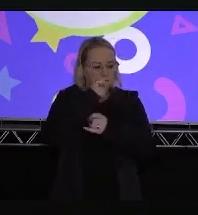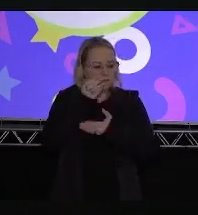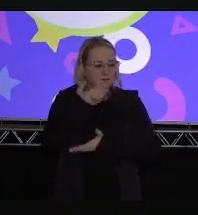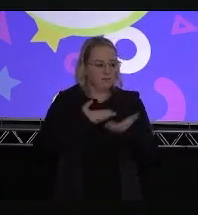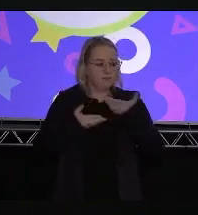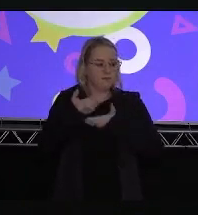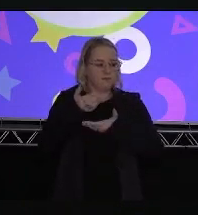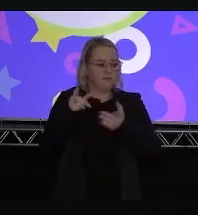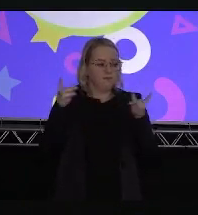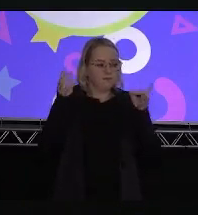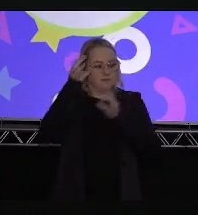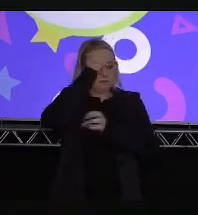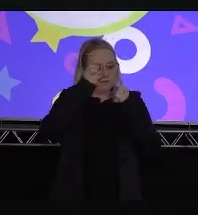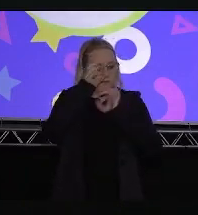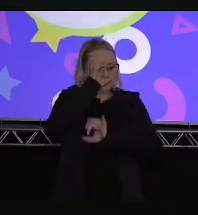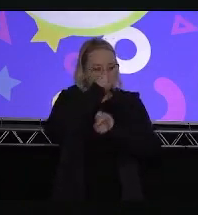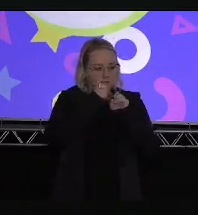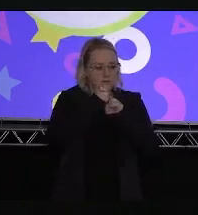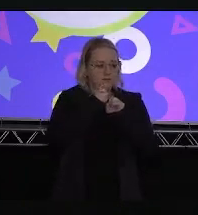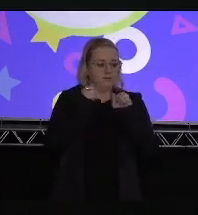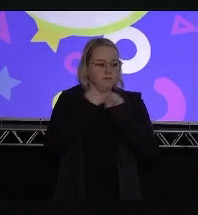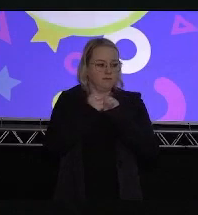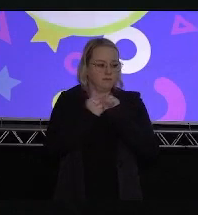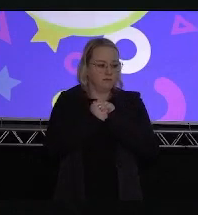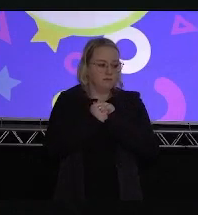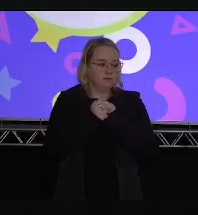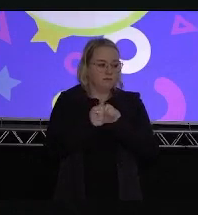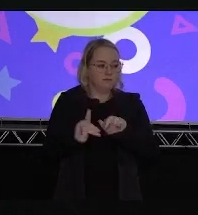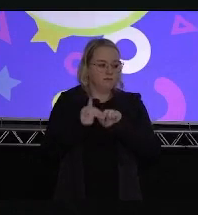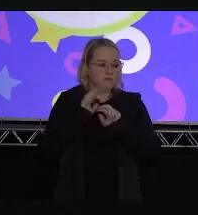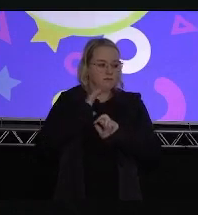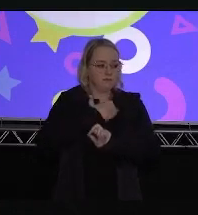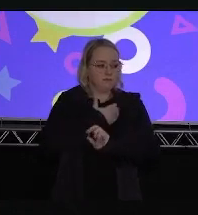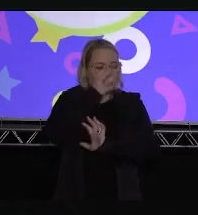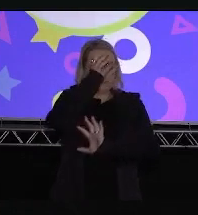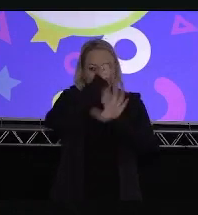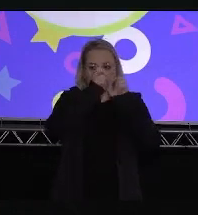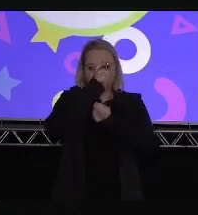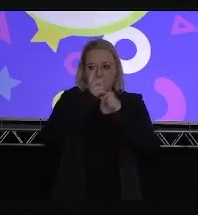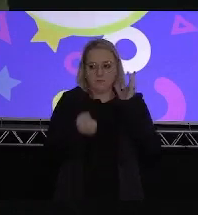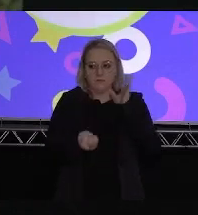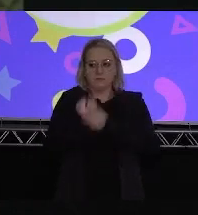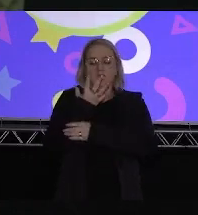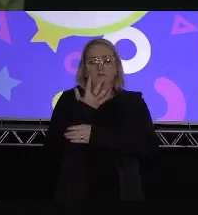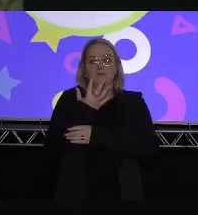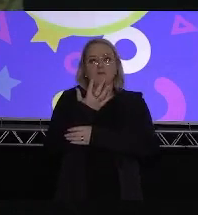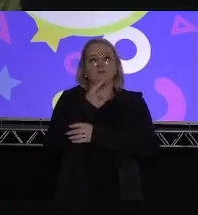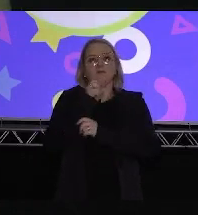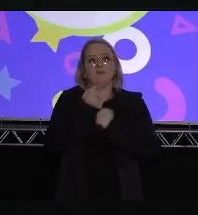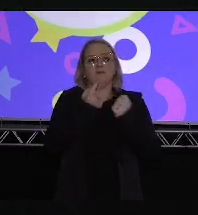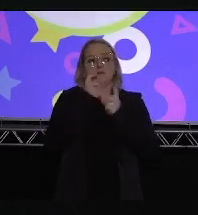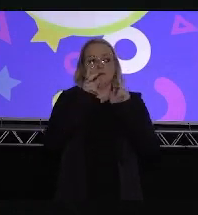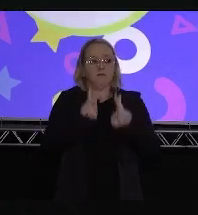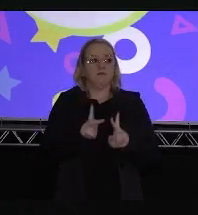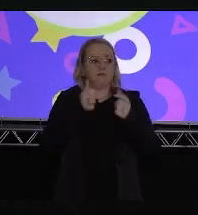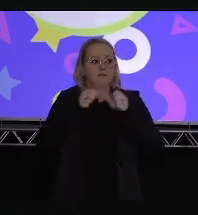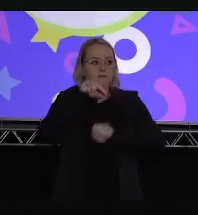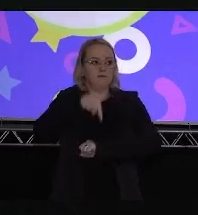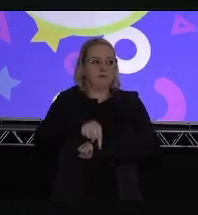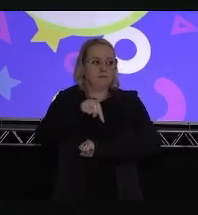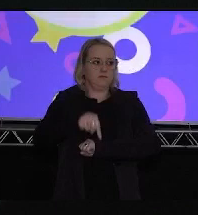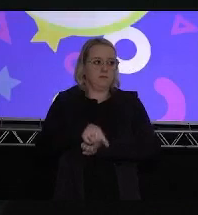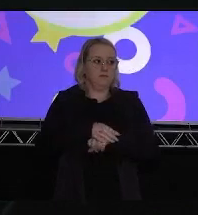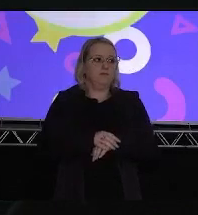gente aprende com iterações. Então, nós aprendemos e criamos, algumas pessoas que inclusive estão aqui,